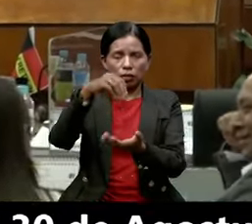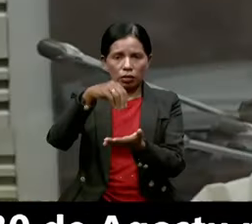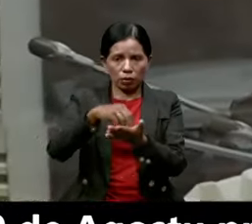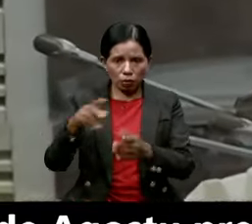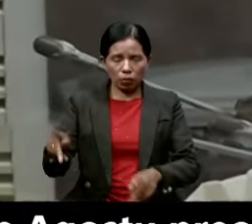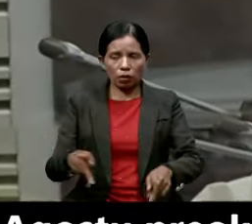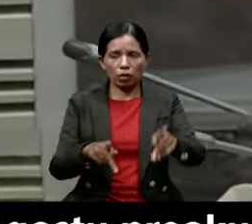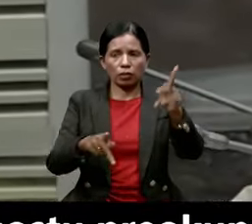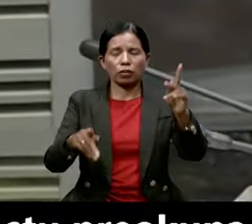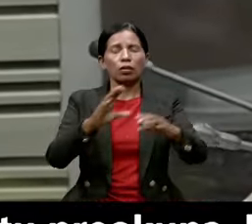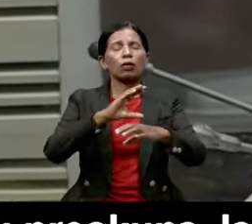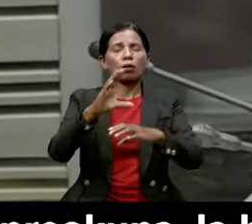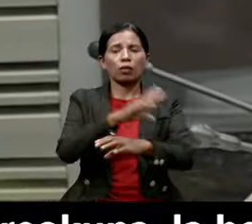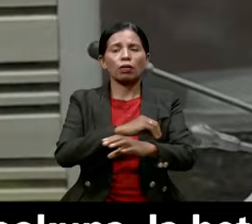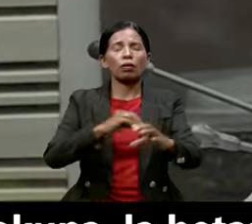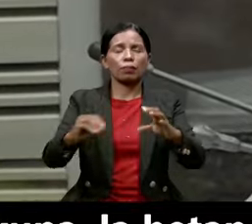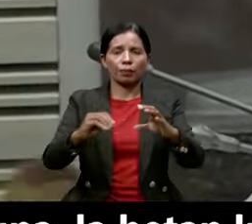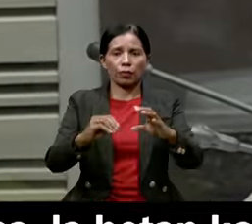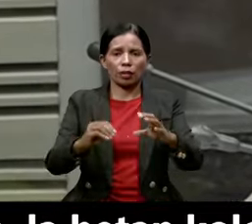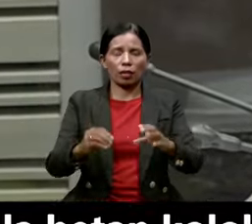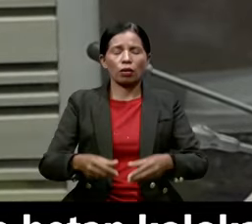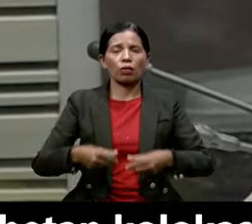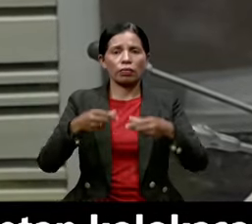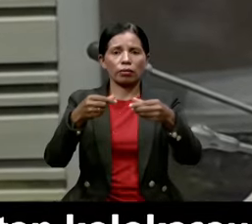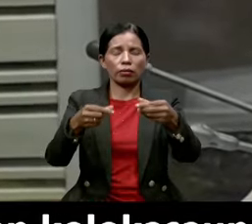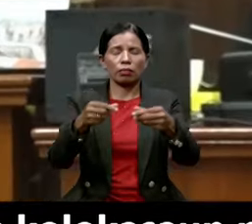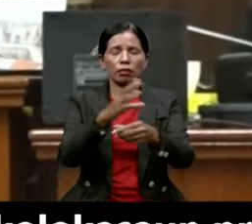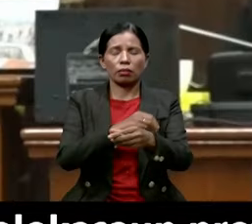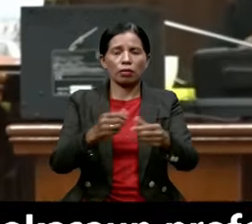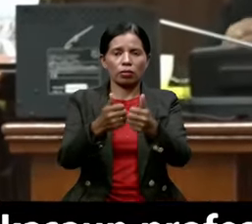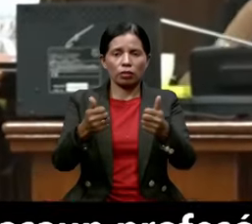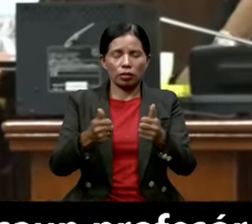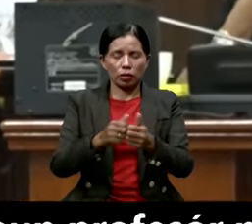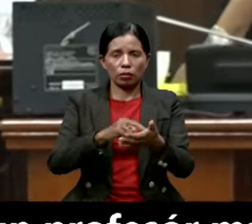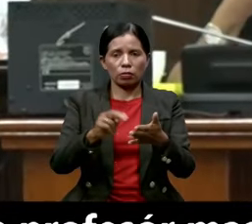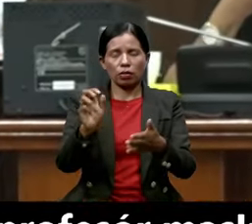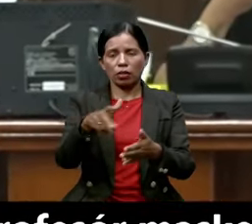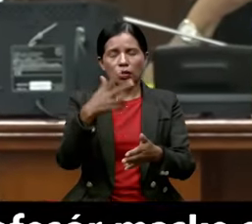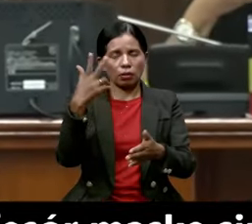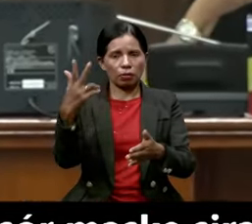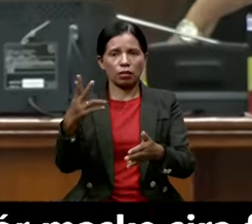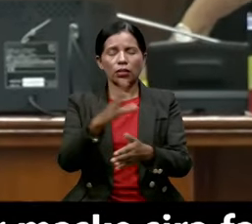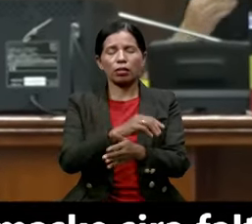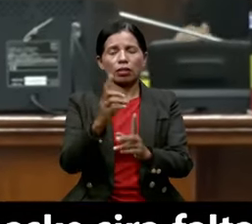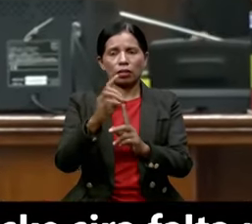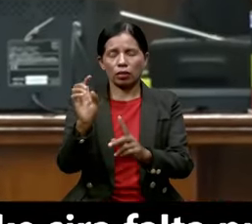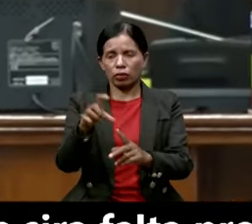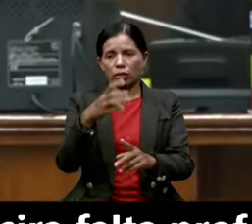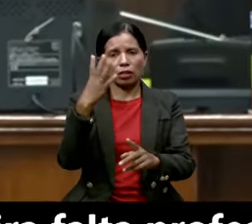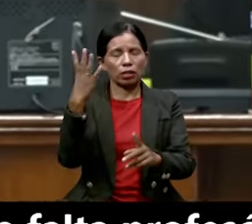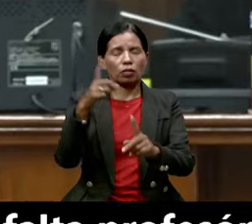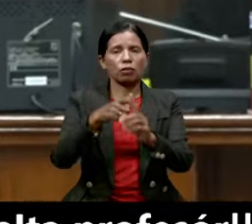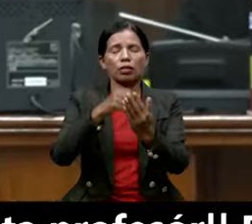no comercial ya Fulolo Makanesan de liberação da autoridade número 103 barra ringur 107 loron 107 setembro